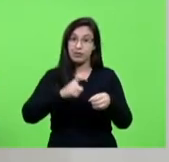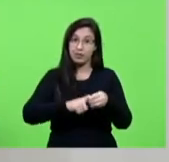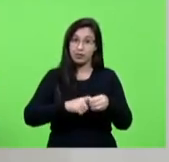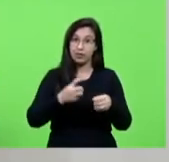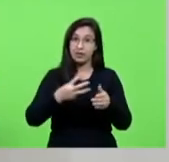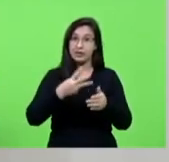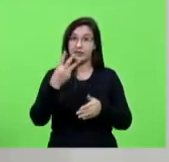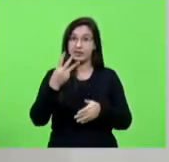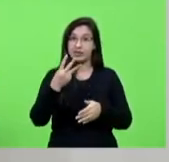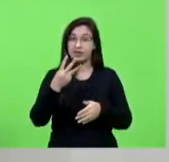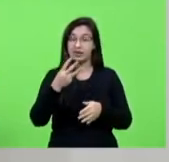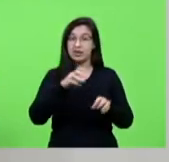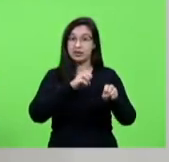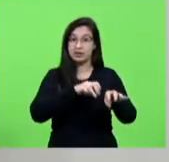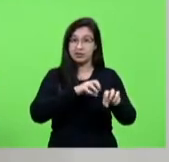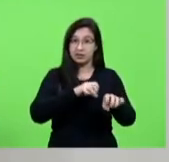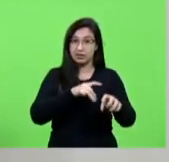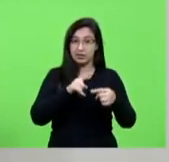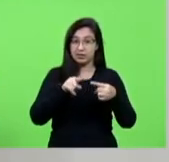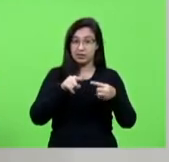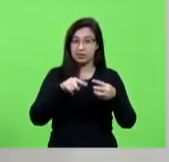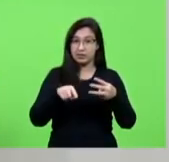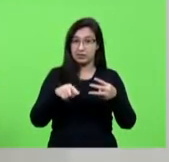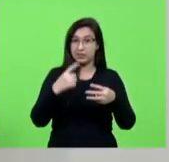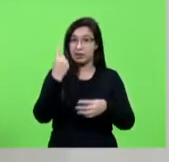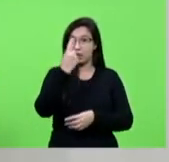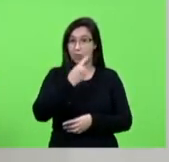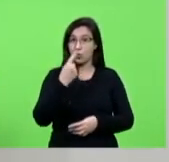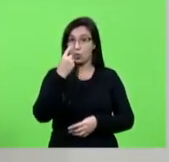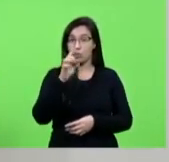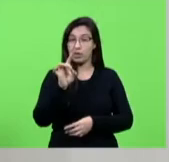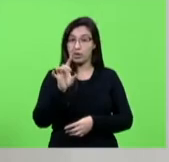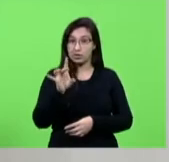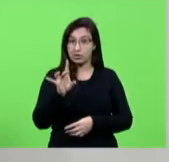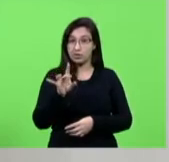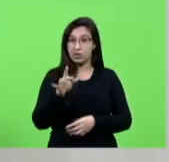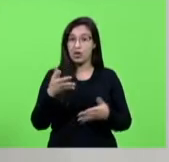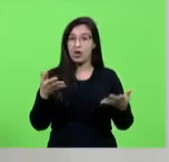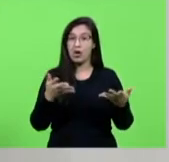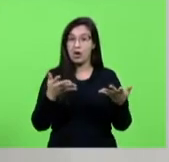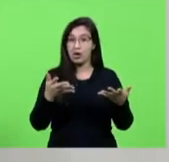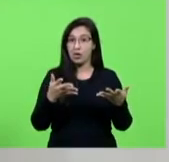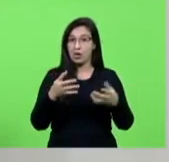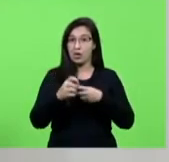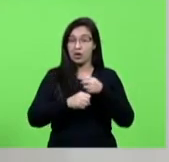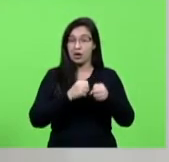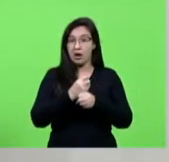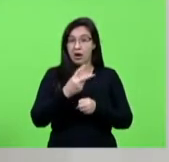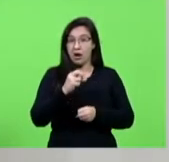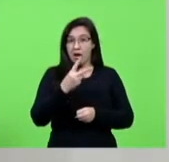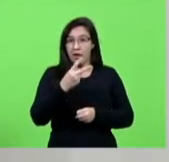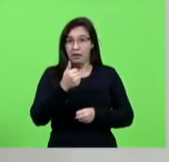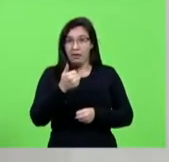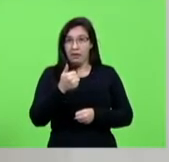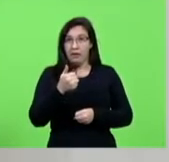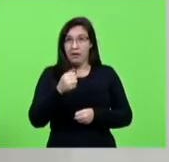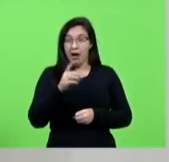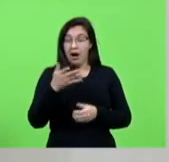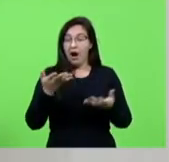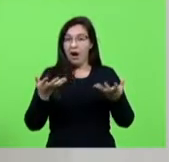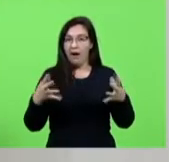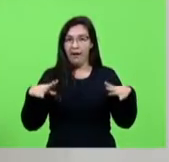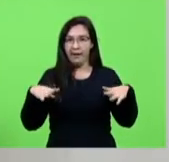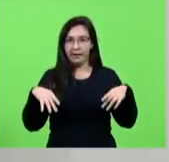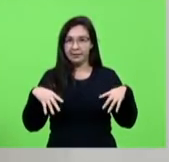semana de 1, 2 horas, esse ano é aula de 1 hora por ano, por dia, e eles querem férias de 30